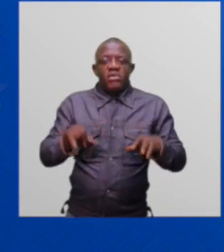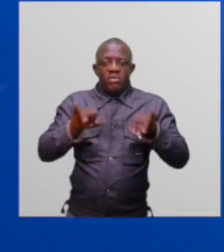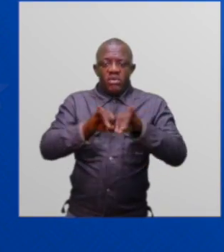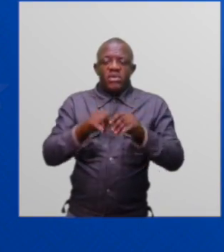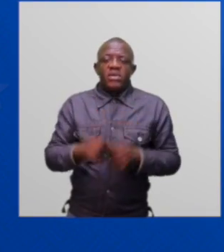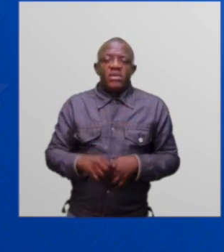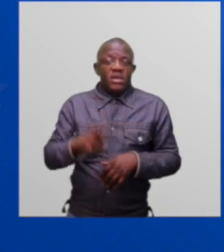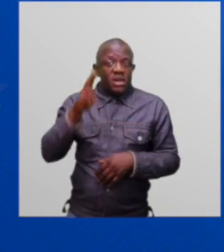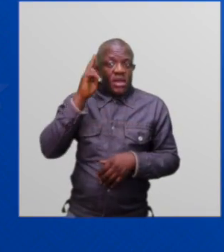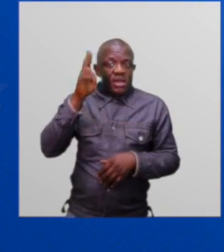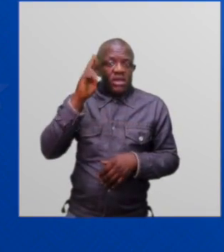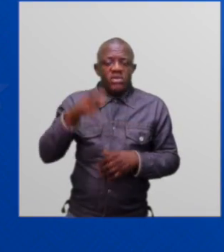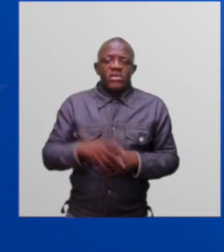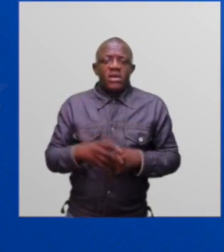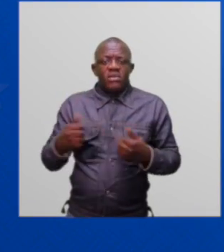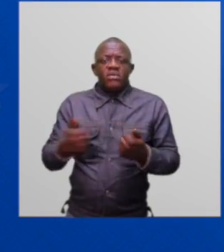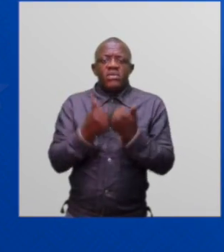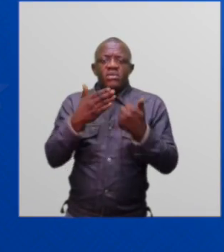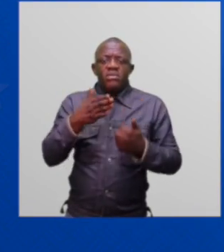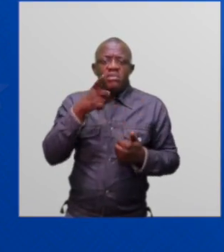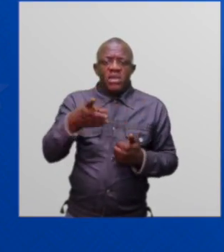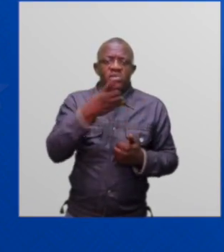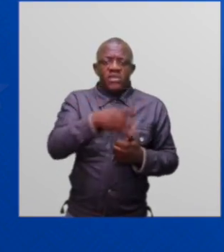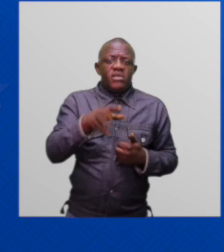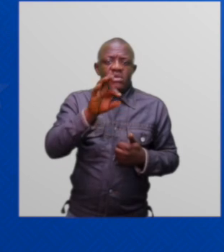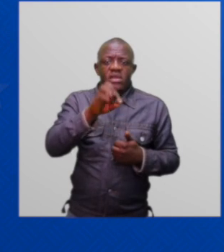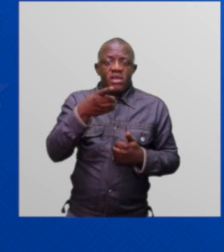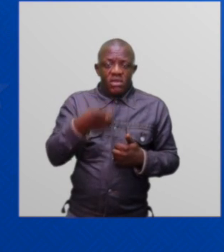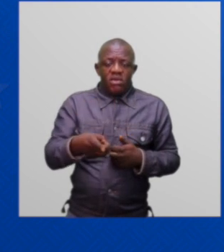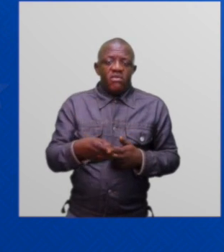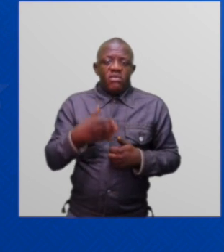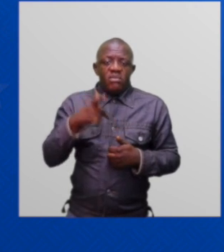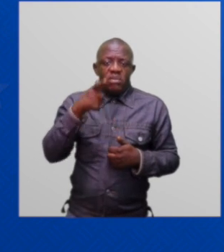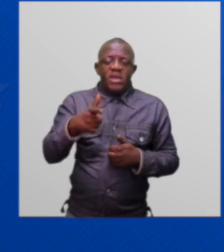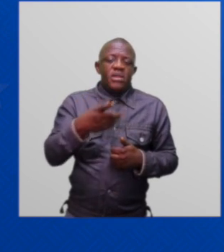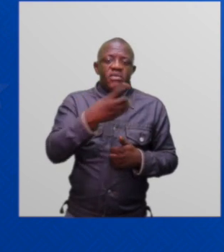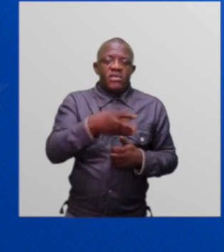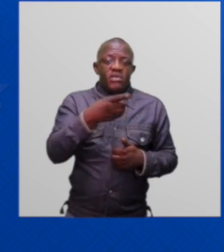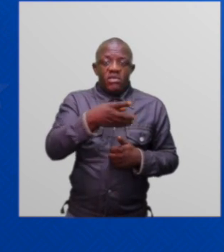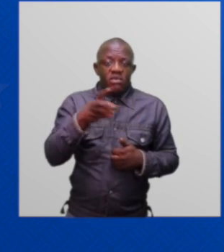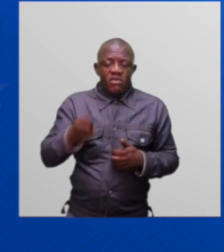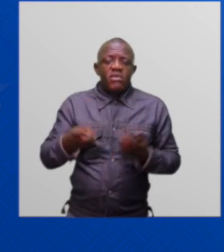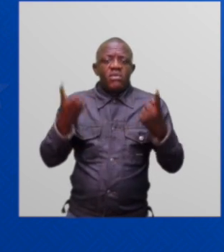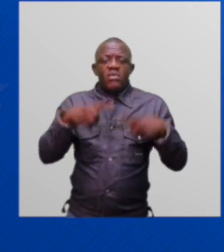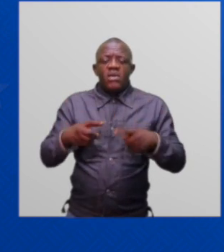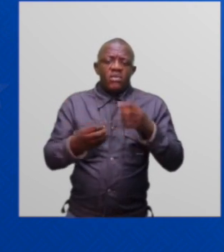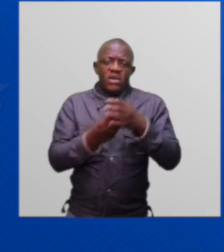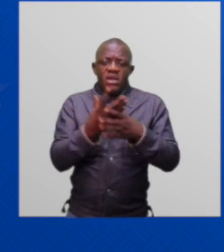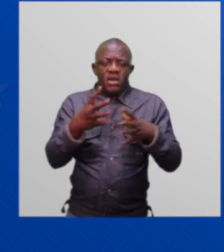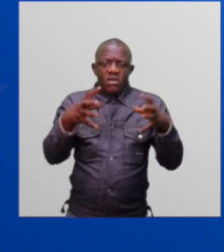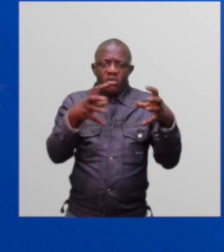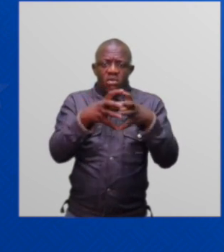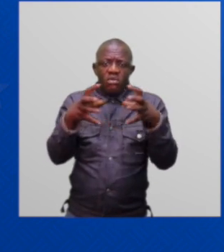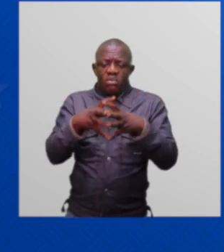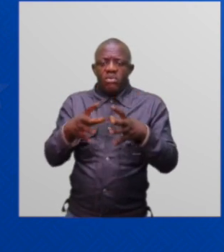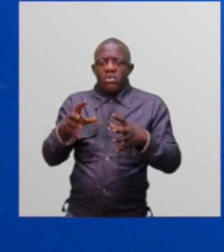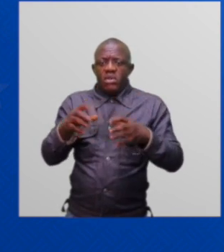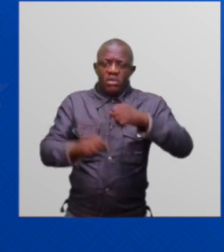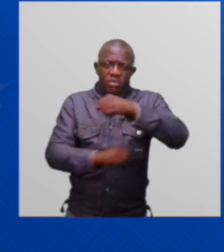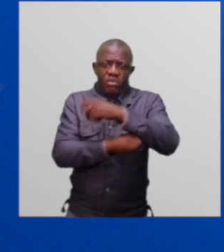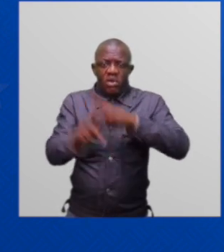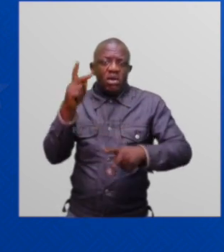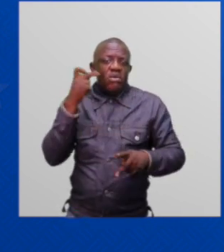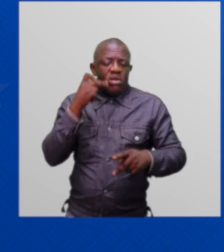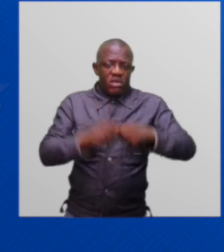história vem de finais de 1989-1990, quando surgiram as primeiras organizações não